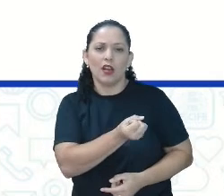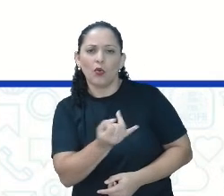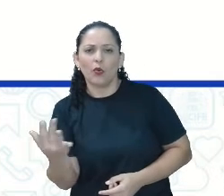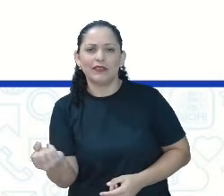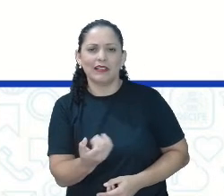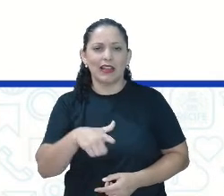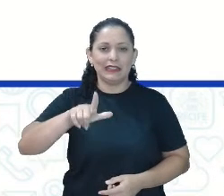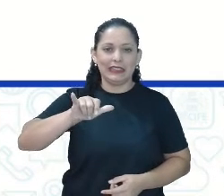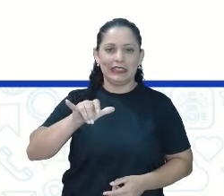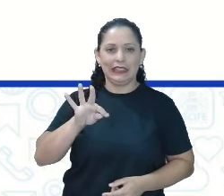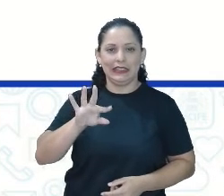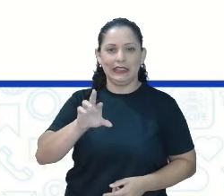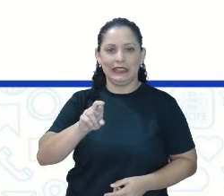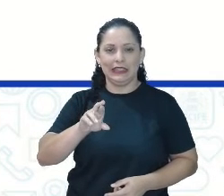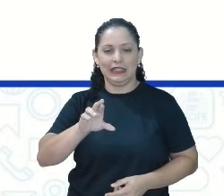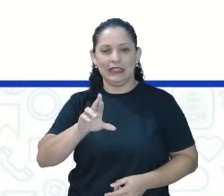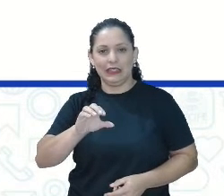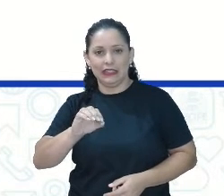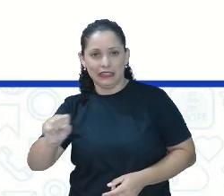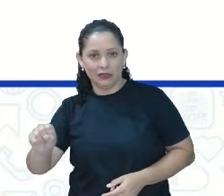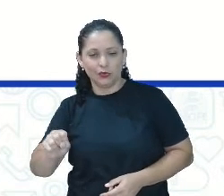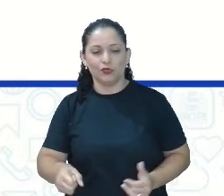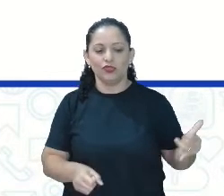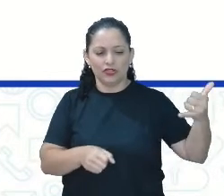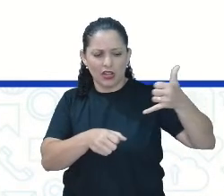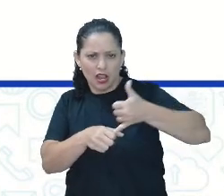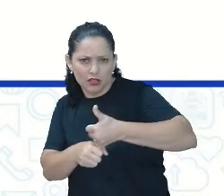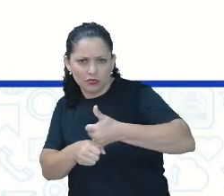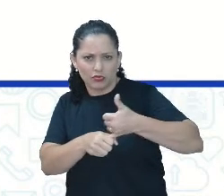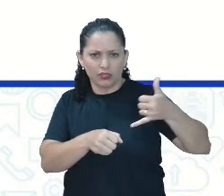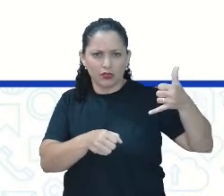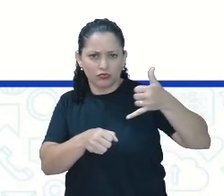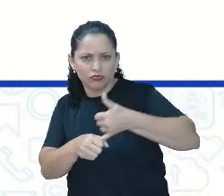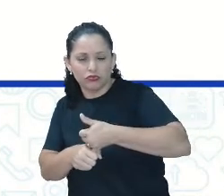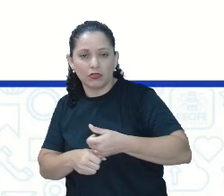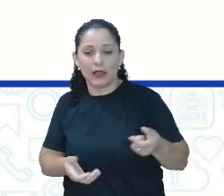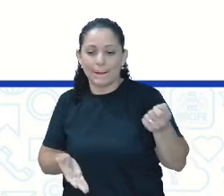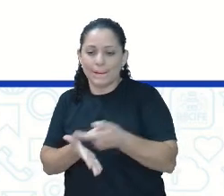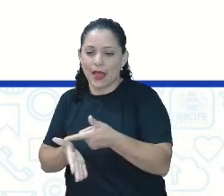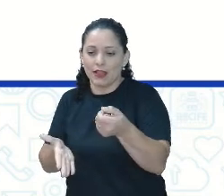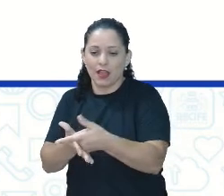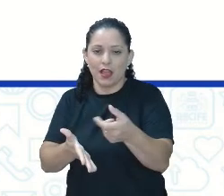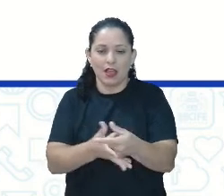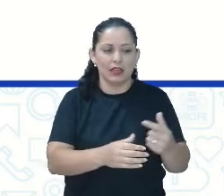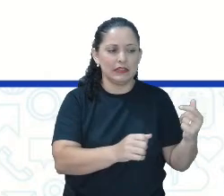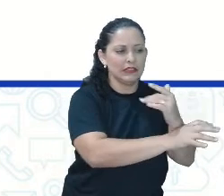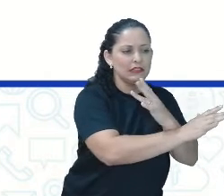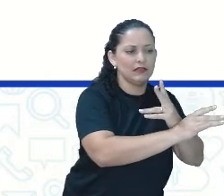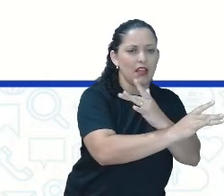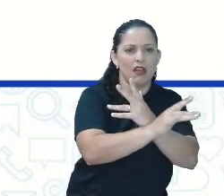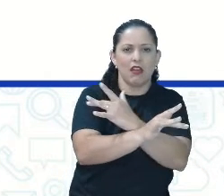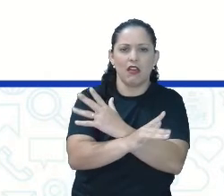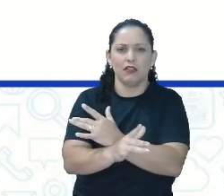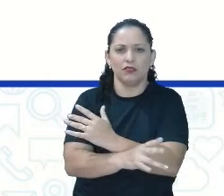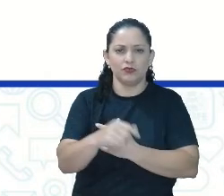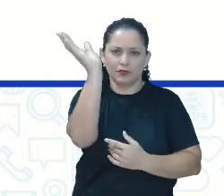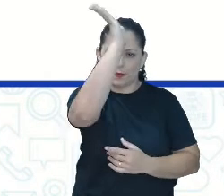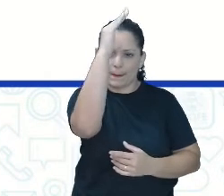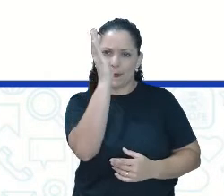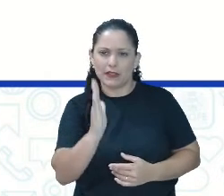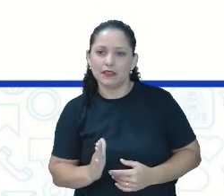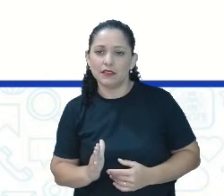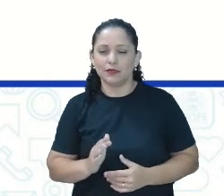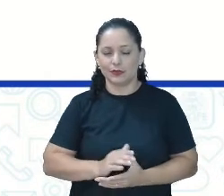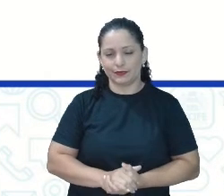gasolina com o preço a pagar em algumas cidades do Brasil. Então observa aí, ó. Você tem aqui